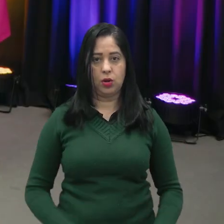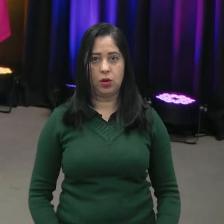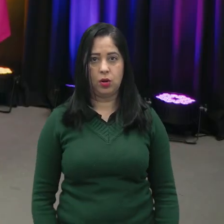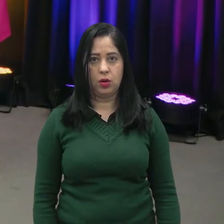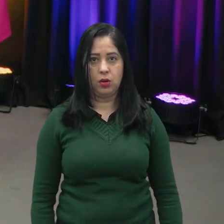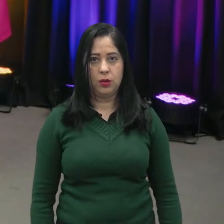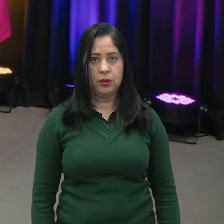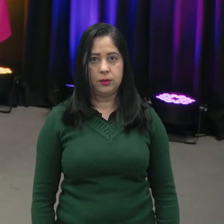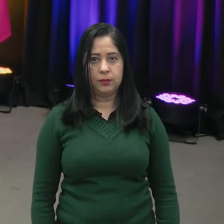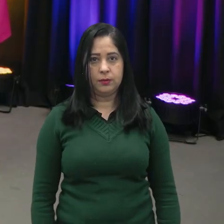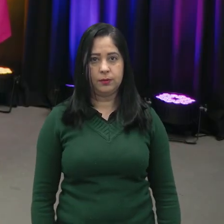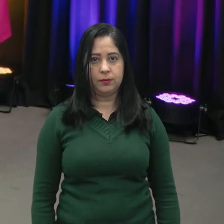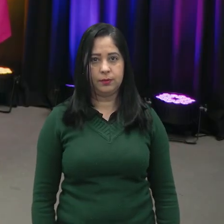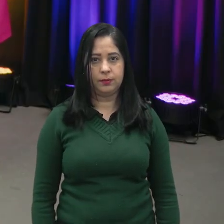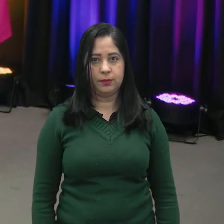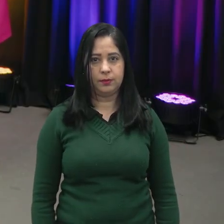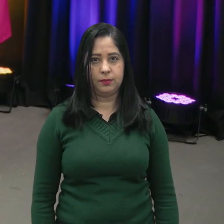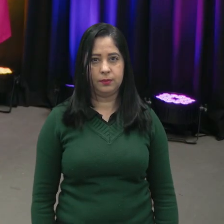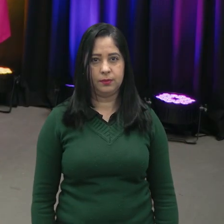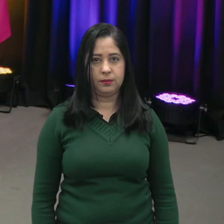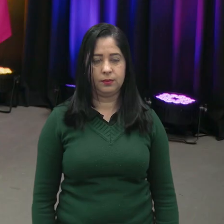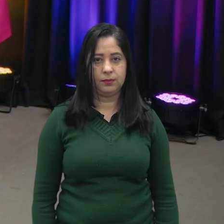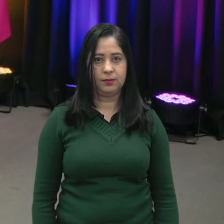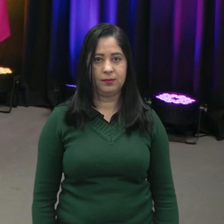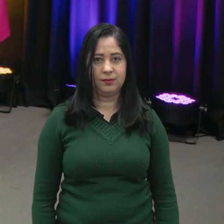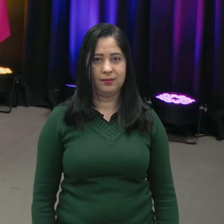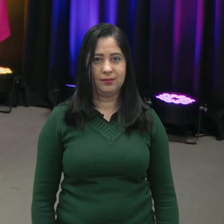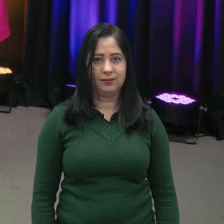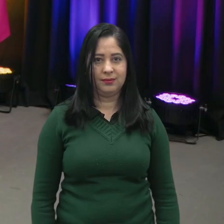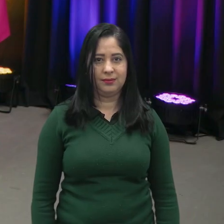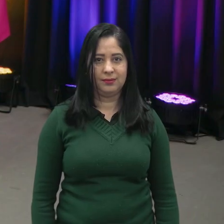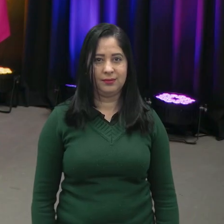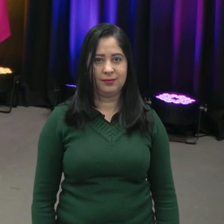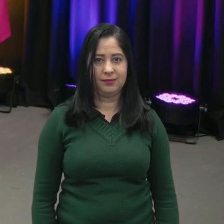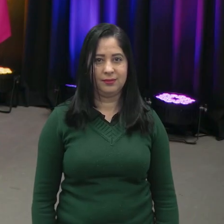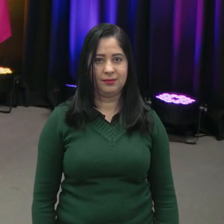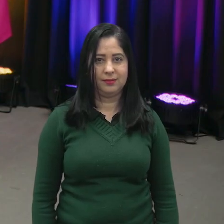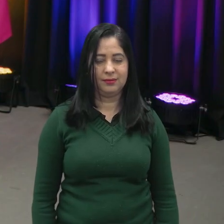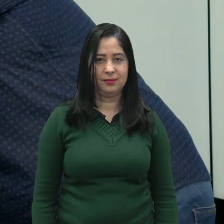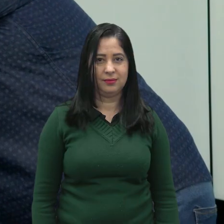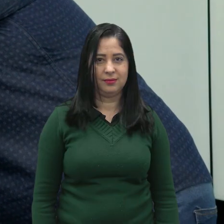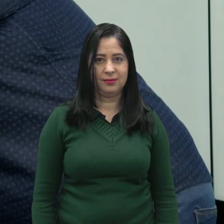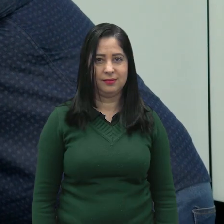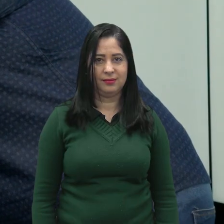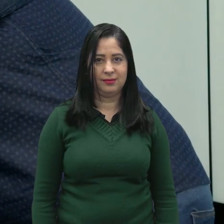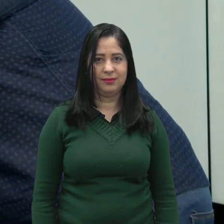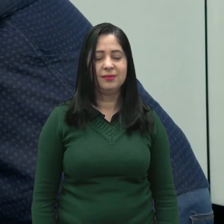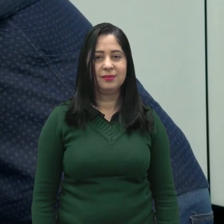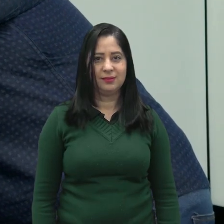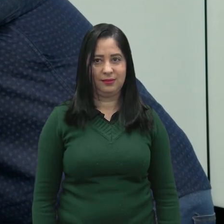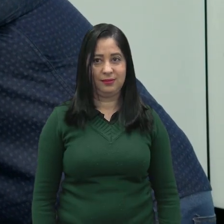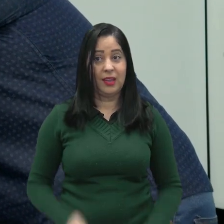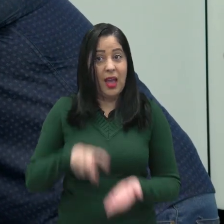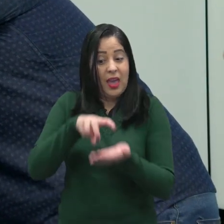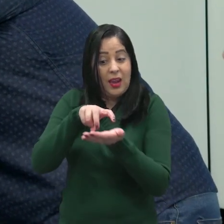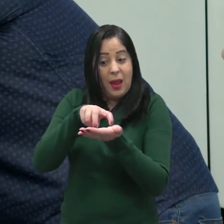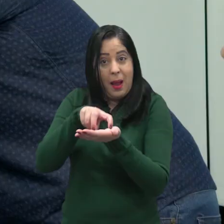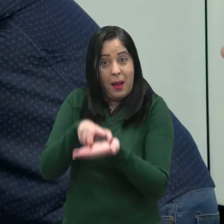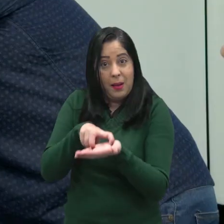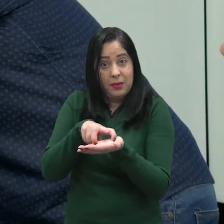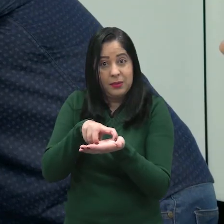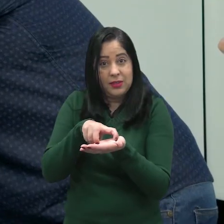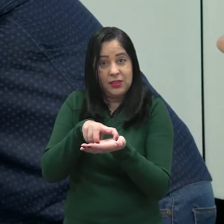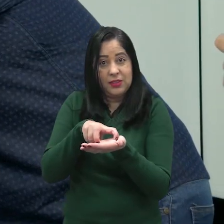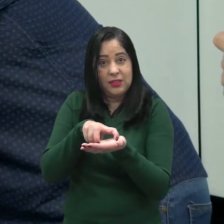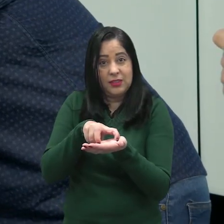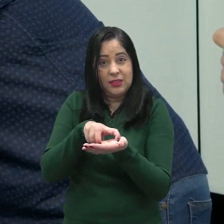já aumentou um pouco mais, a pegada já afrouxou um pouco. Uhum. Tá? Aqui eu já tenho a possibilidade de quebrar a pegada, ou se ele resistir ainda,